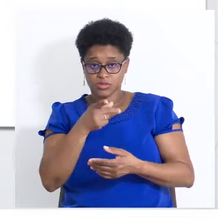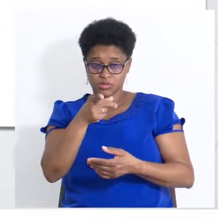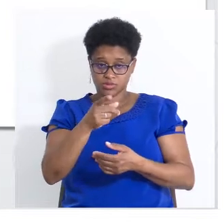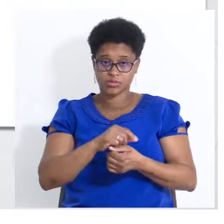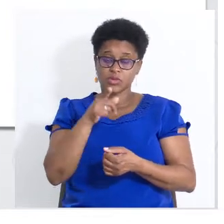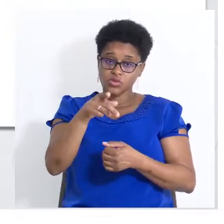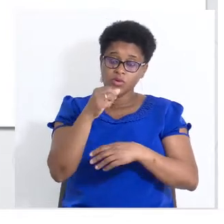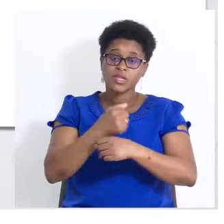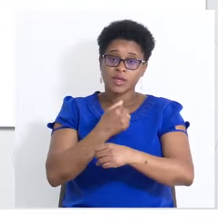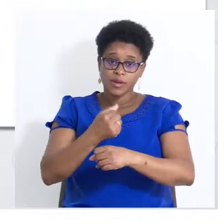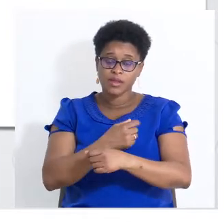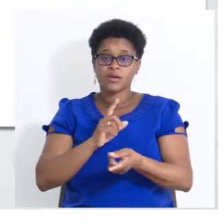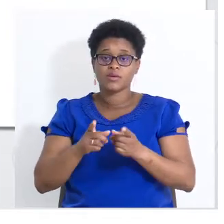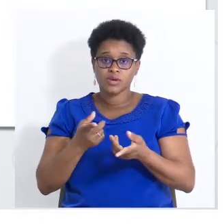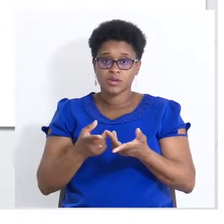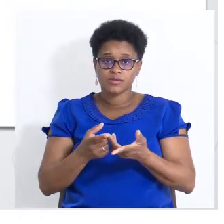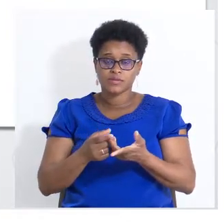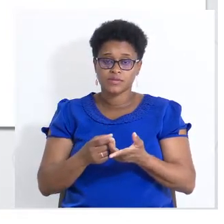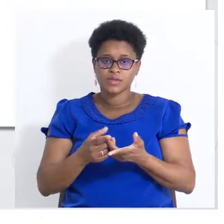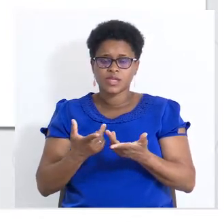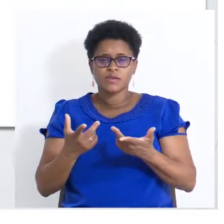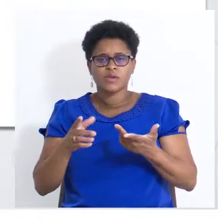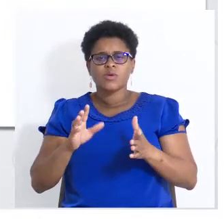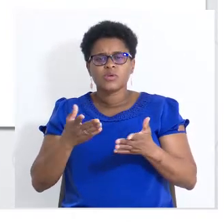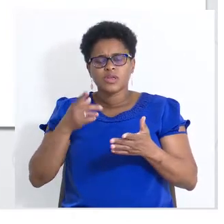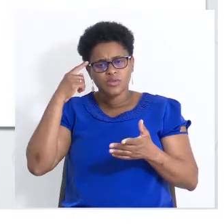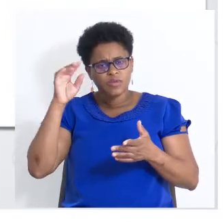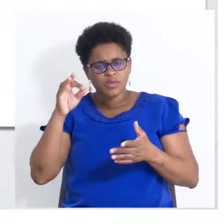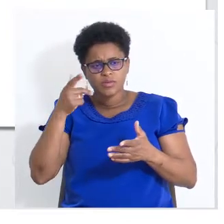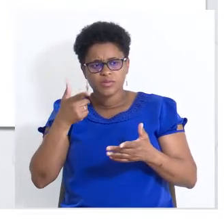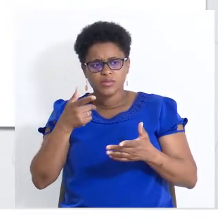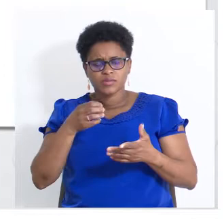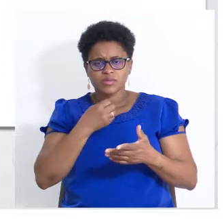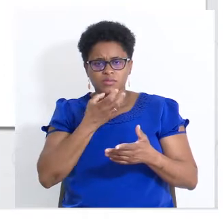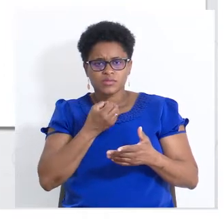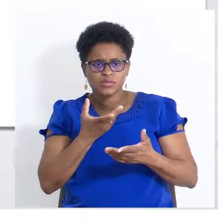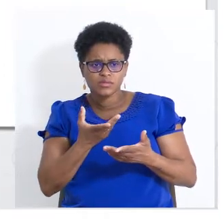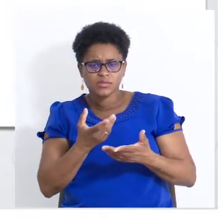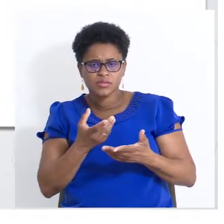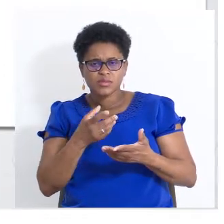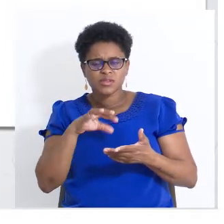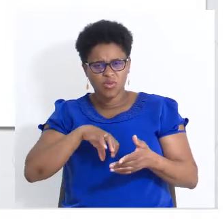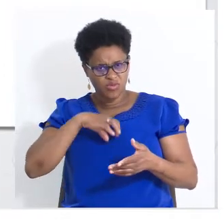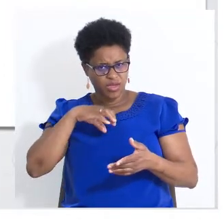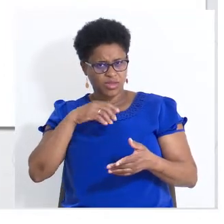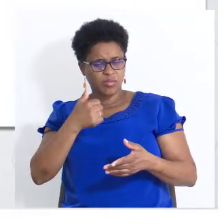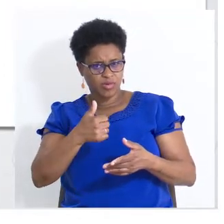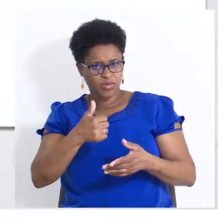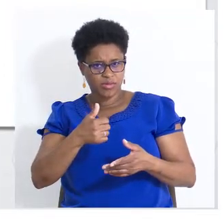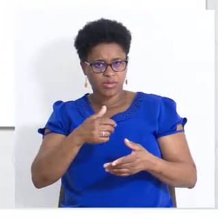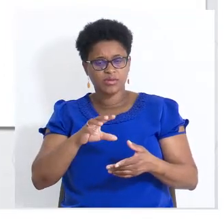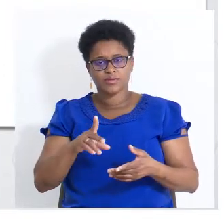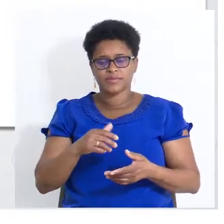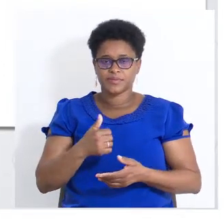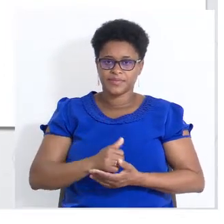argumentos. Vais trabalhar aquilo que é. O que é que tu achaste do slogan? O que é que achaste dos argumentos? São convincentes? São